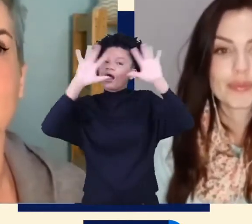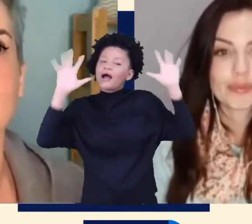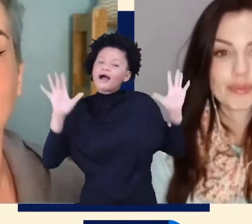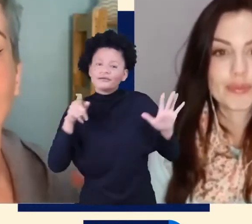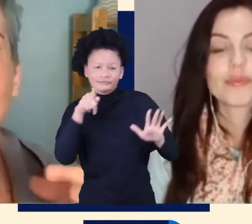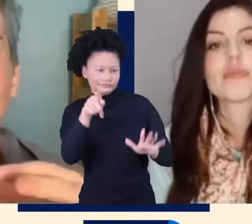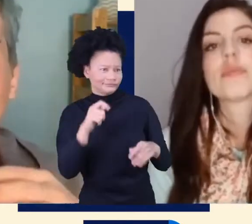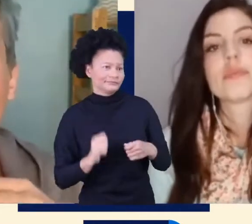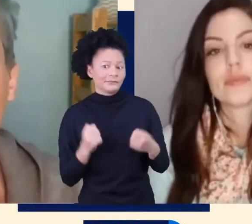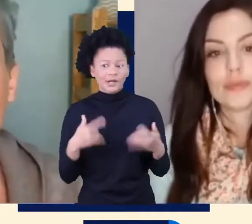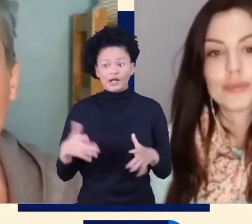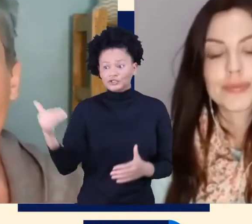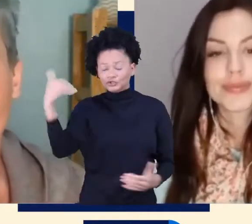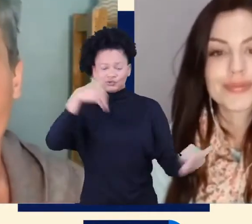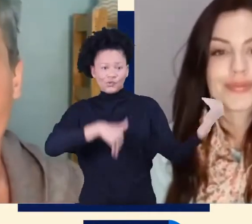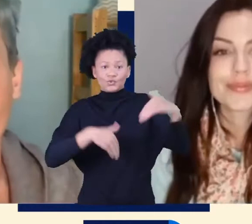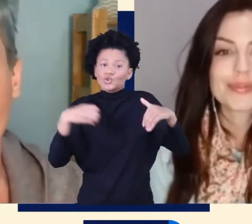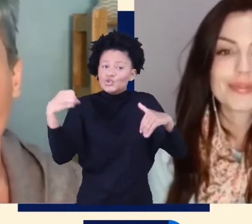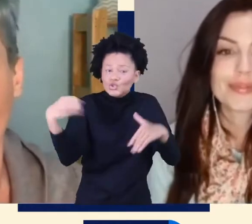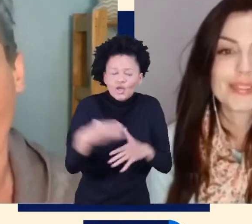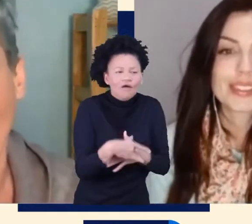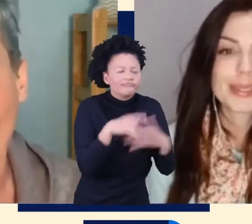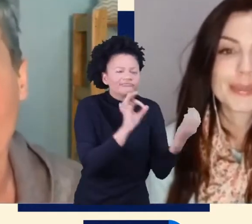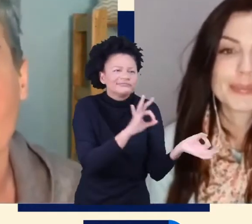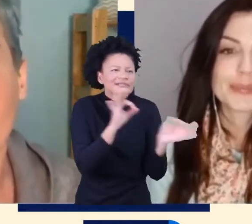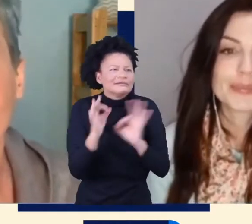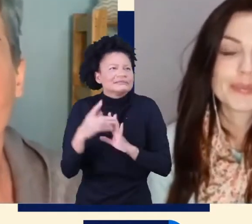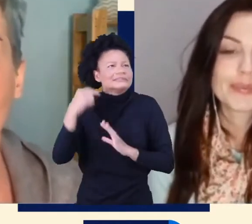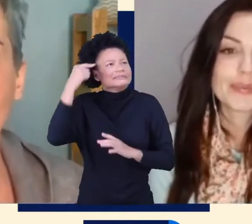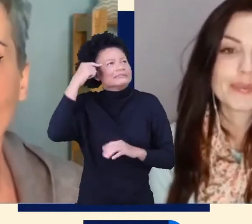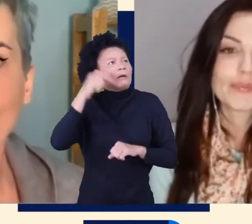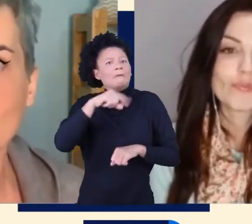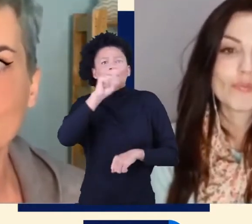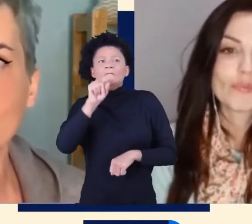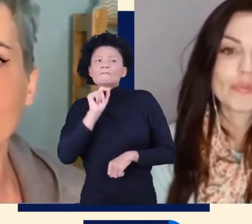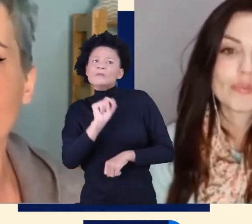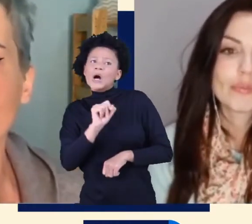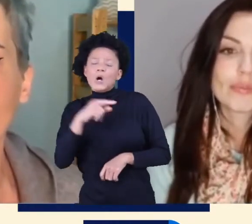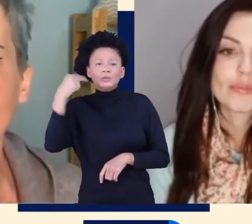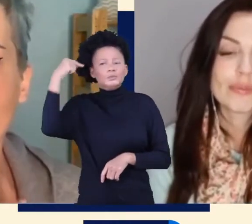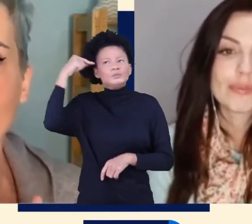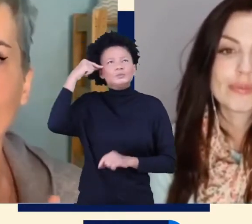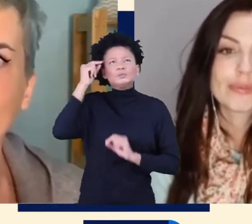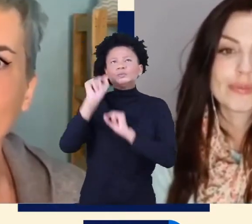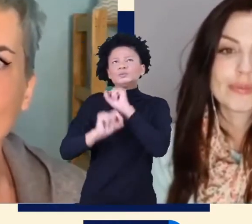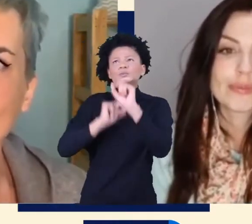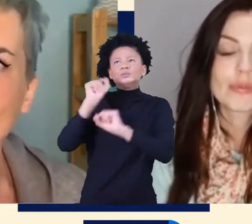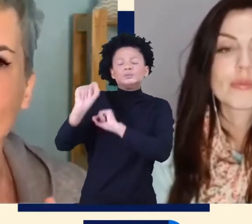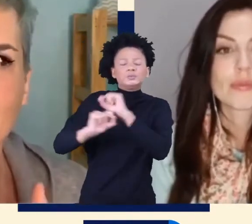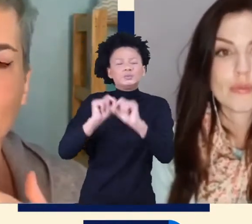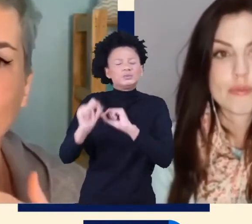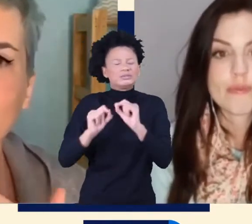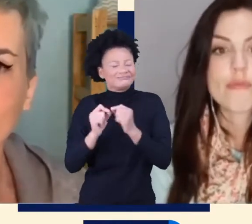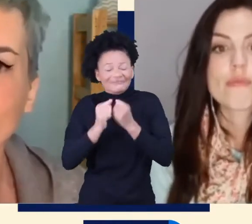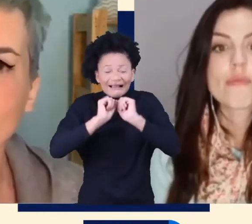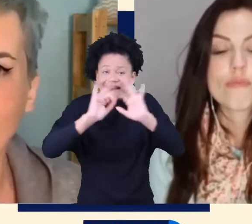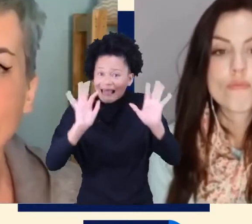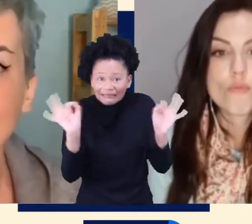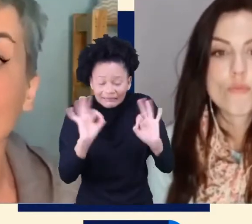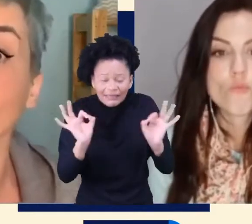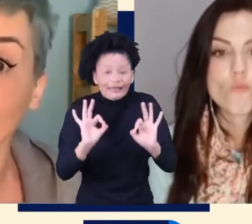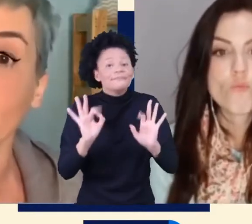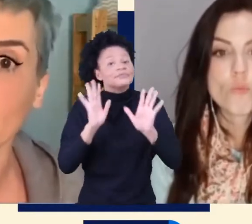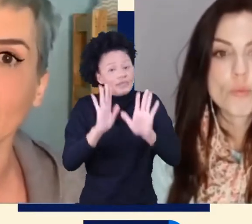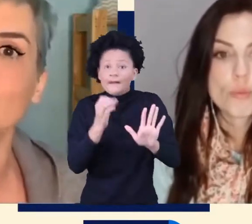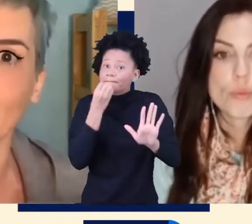Então, assim, às vezes pode ter alguém chegado agora e vai ficar com algumas dúvidas, ou talvez algo não encaixe